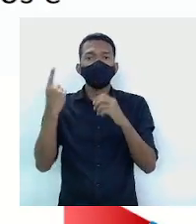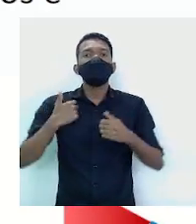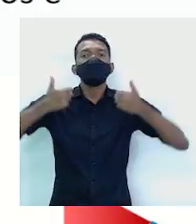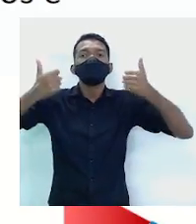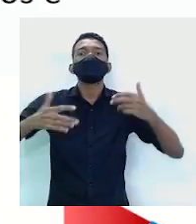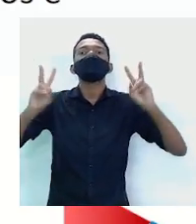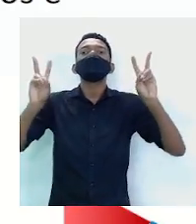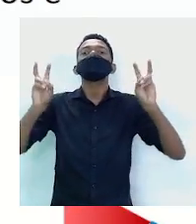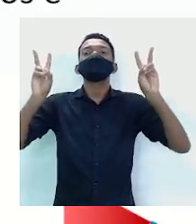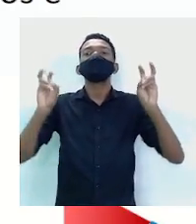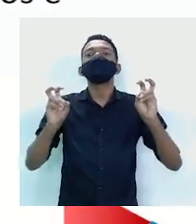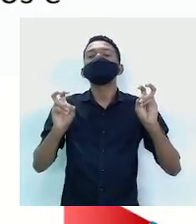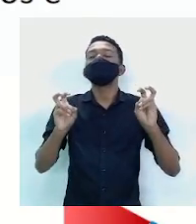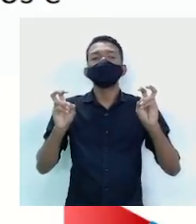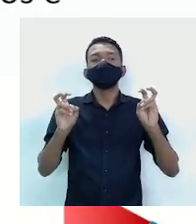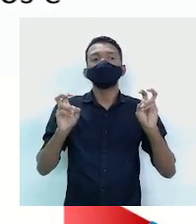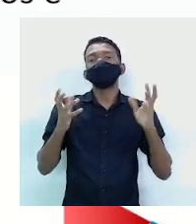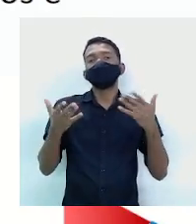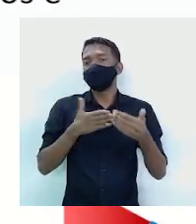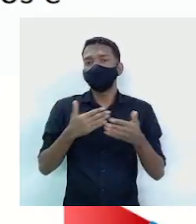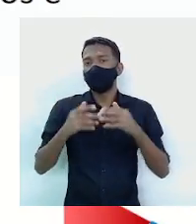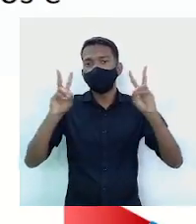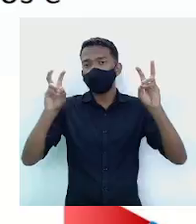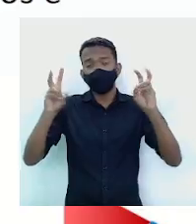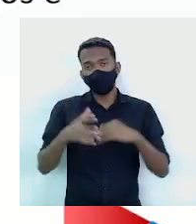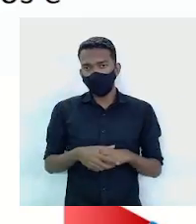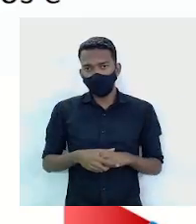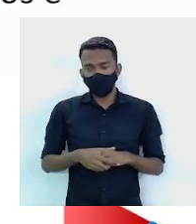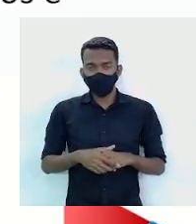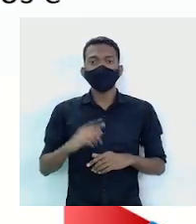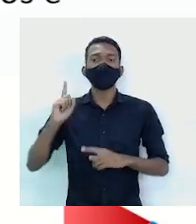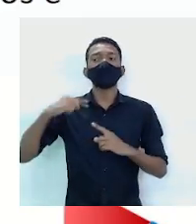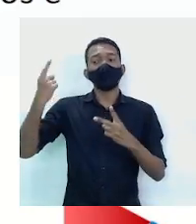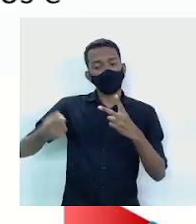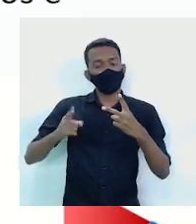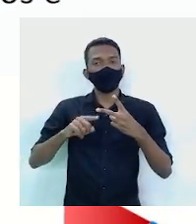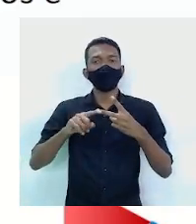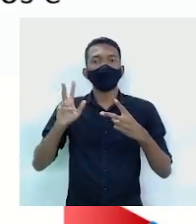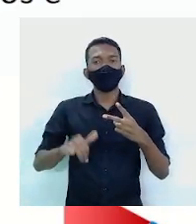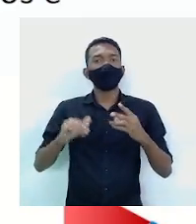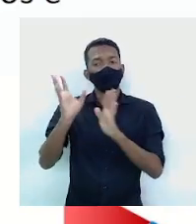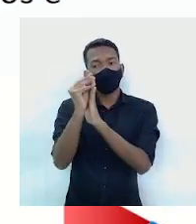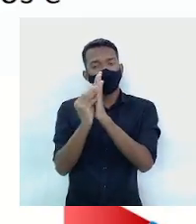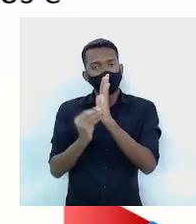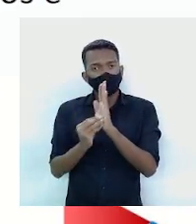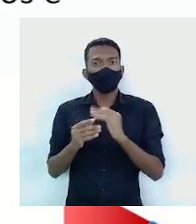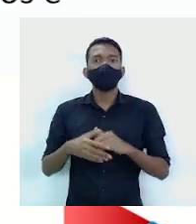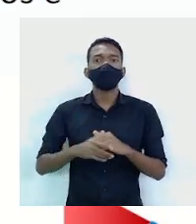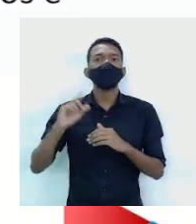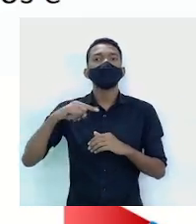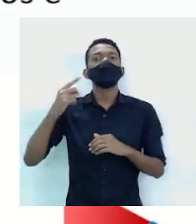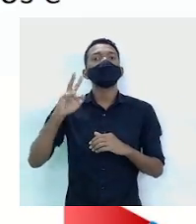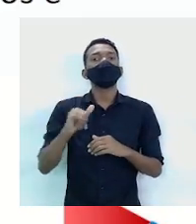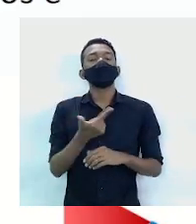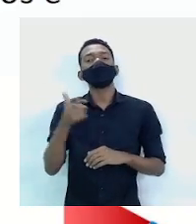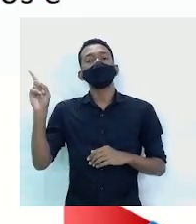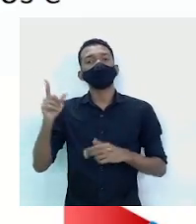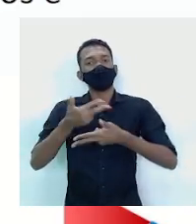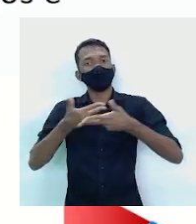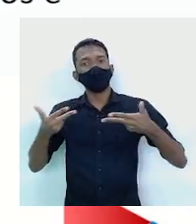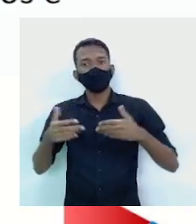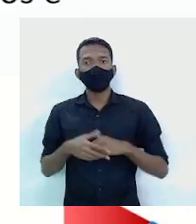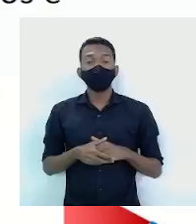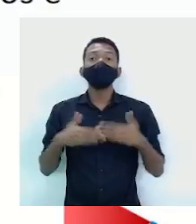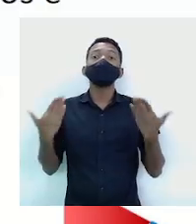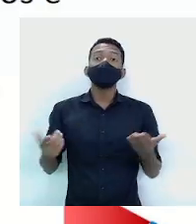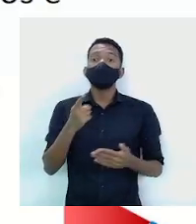sobre tal assunto, depois eu vou para outra parte do conteúdo, depois eu vou mostrar outra coisa. Então, você